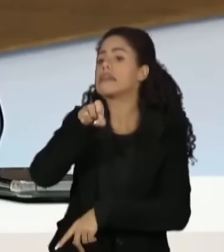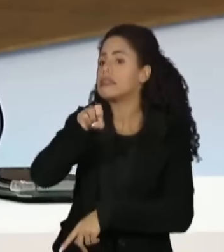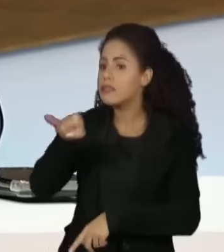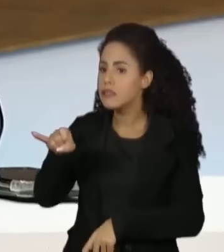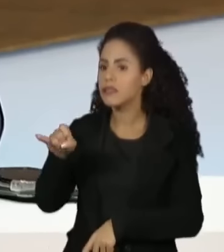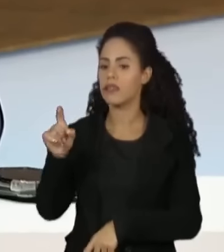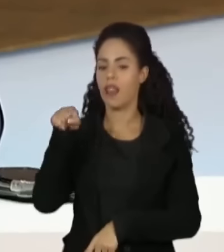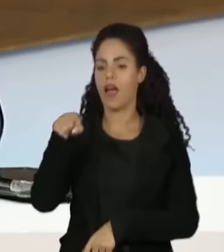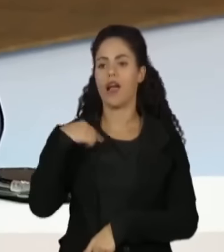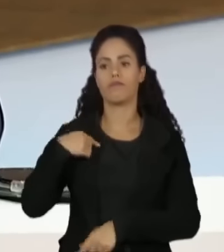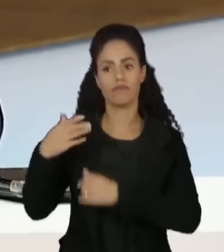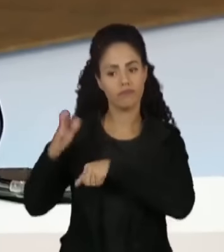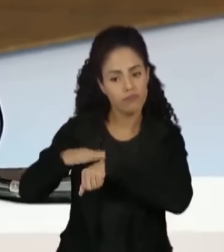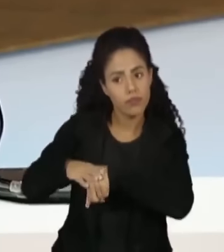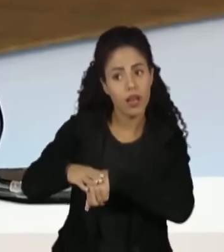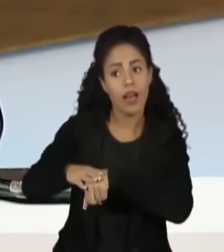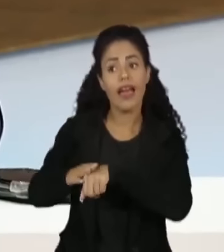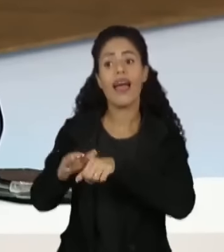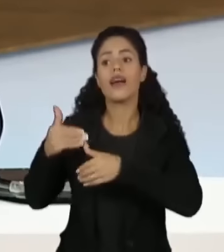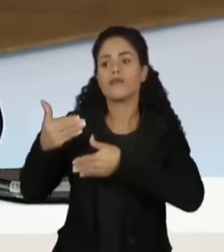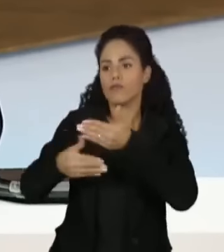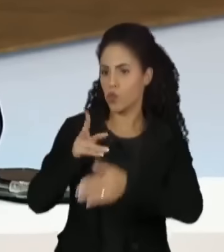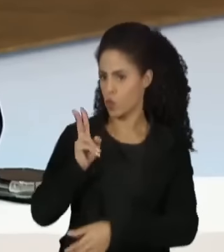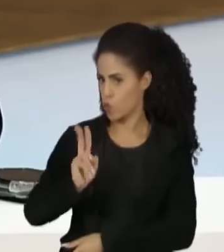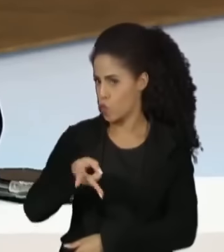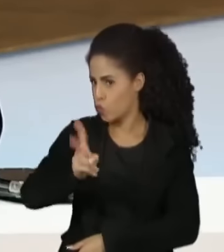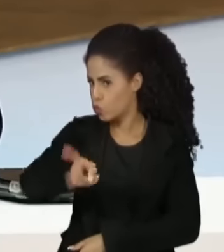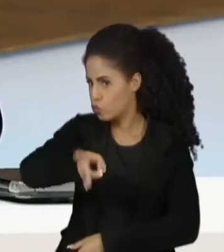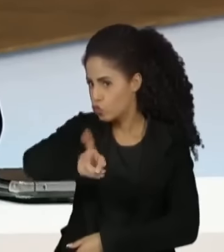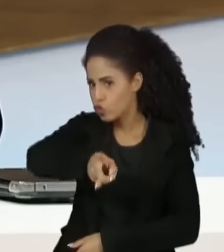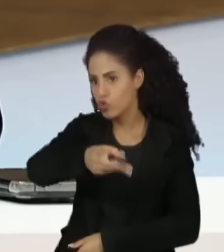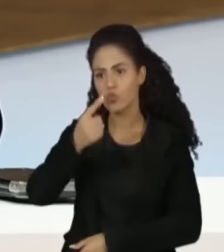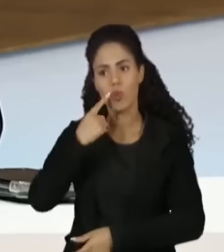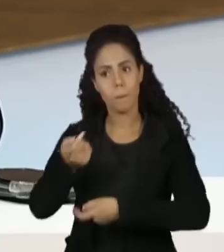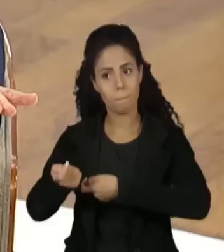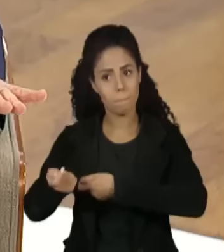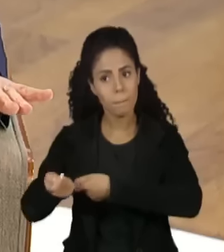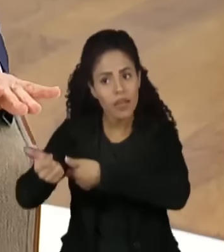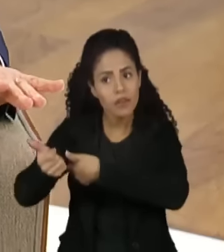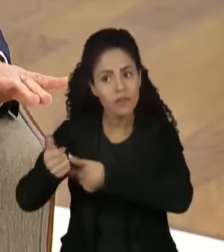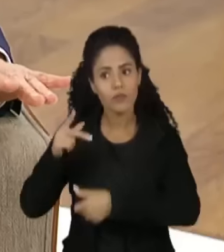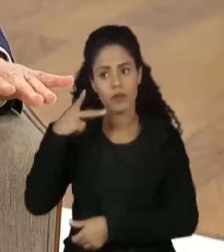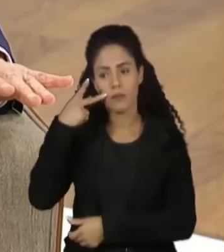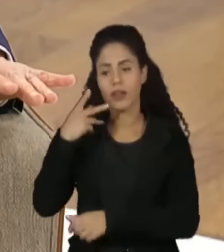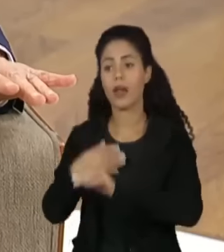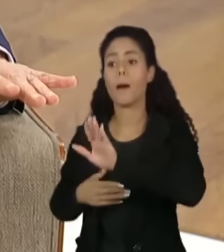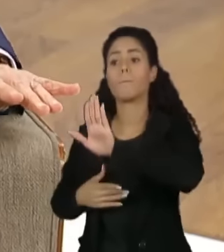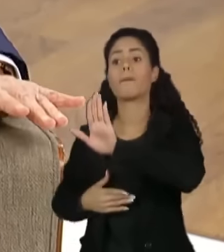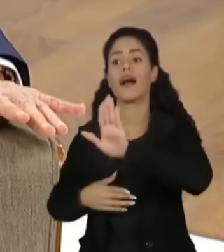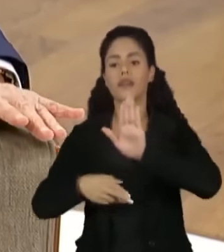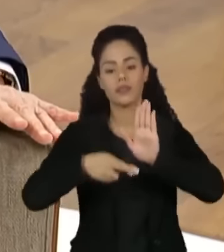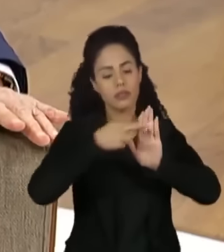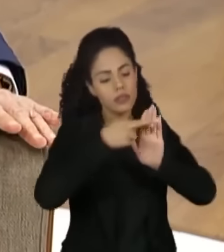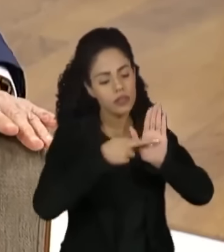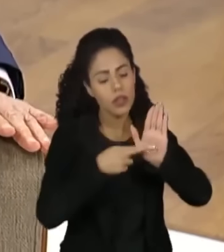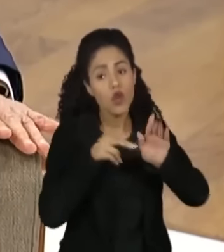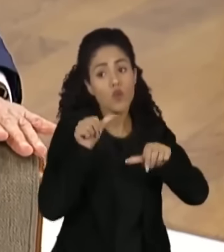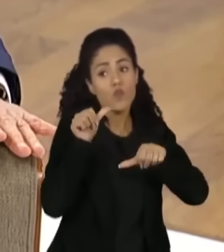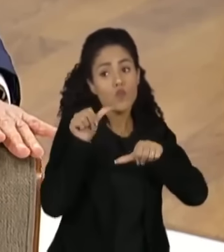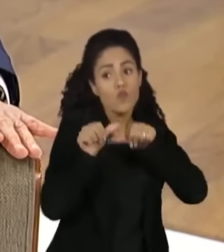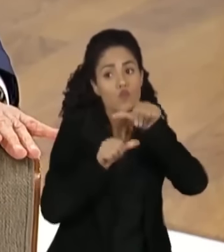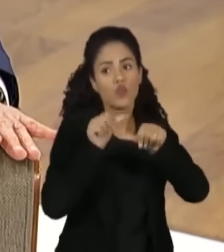do cargo. Essa jurisprudência permanece, continua a ser assim. O que nós mudamos agora foi